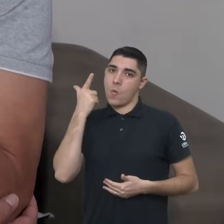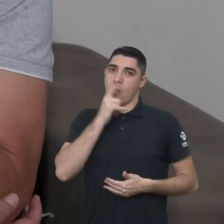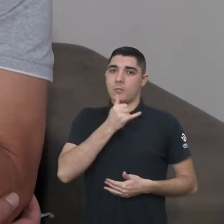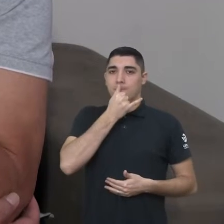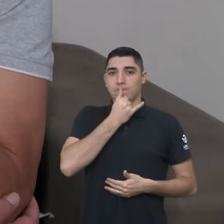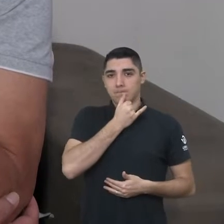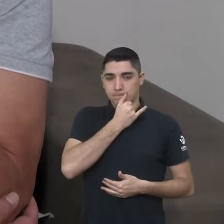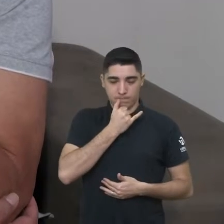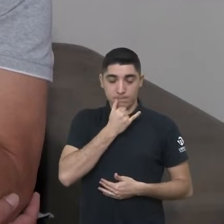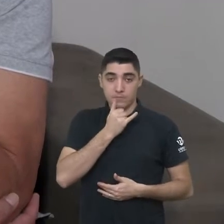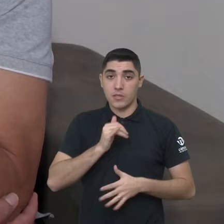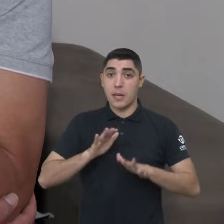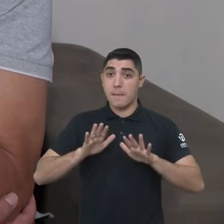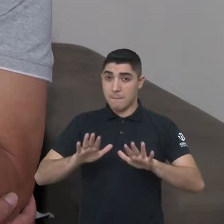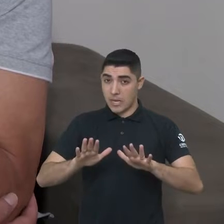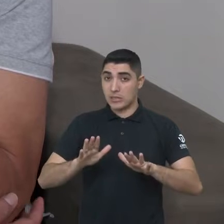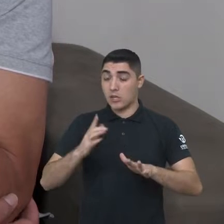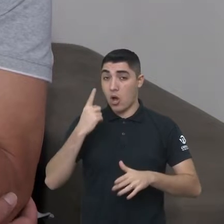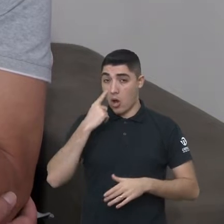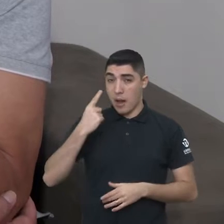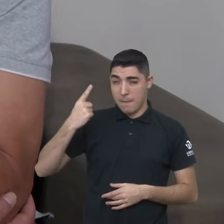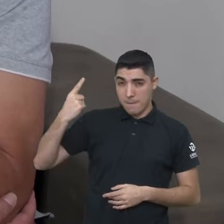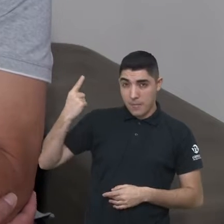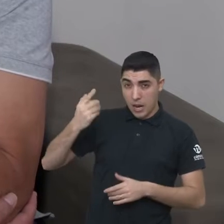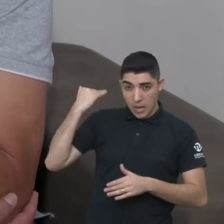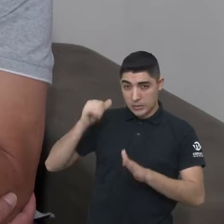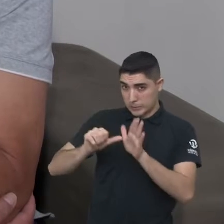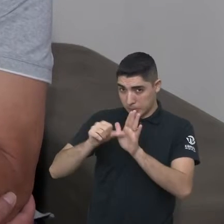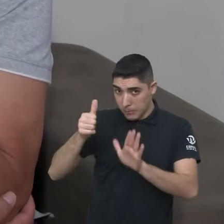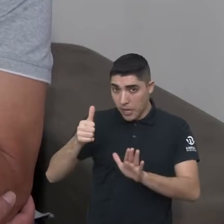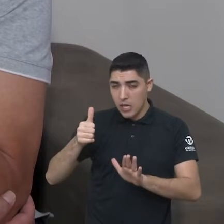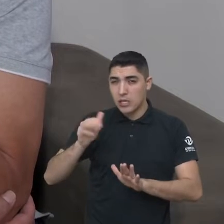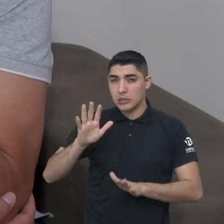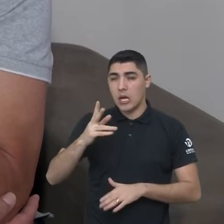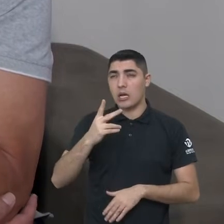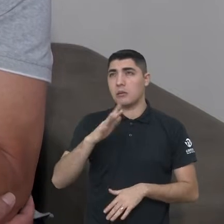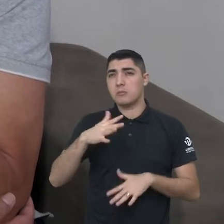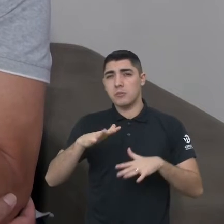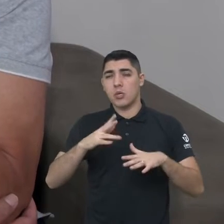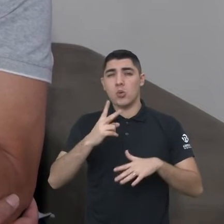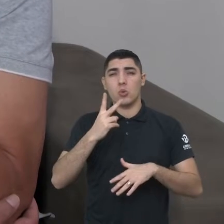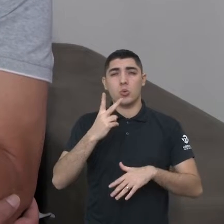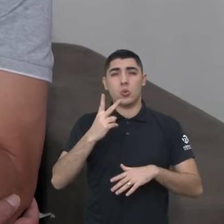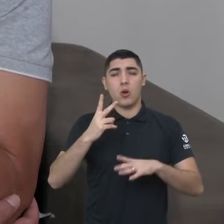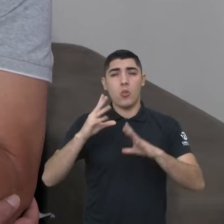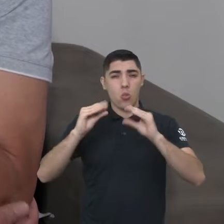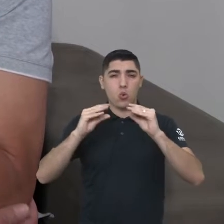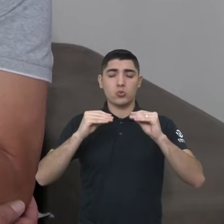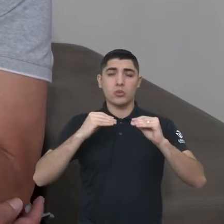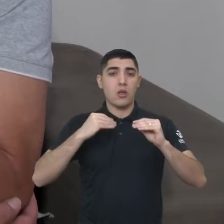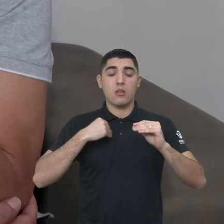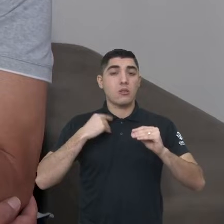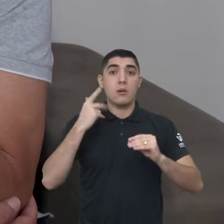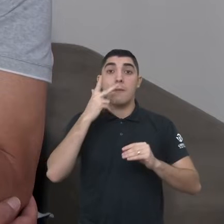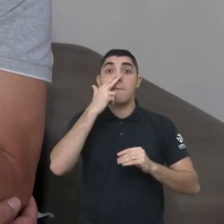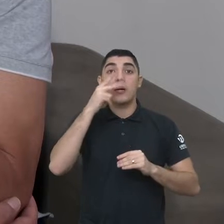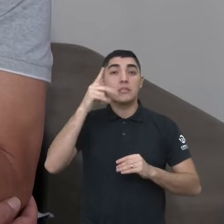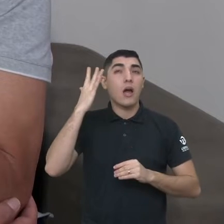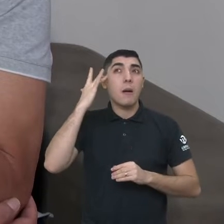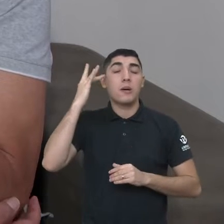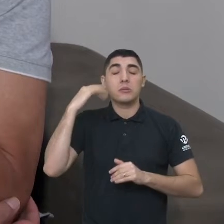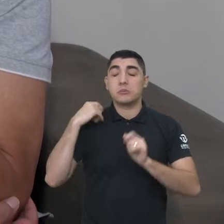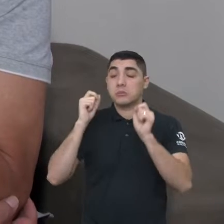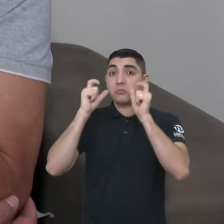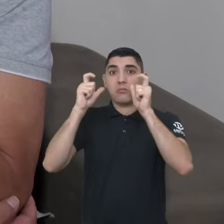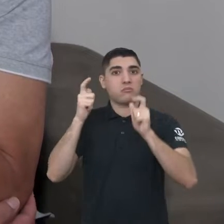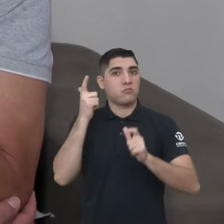suportar bem. Mas da primeira vez, eu vou falar uma coisa para você. Teve, eu acho, duas noites e dá a impressão que você não vai acordar